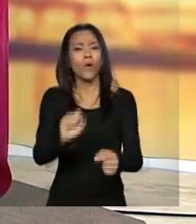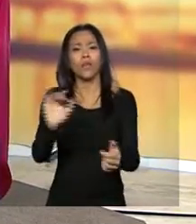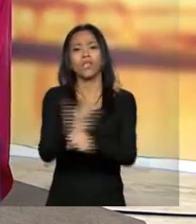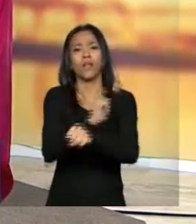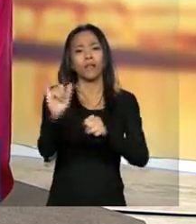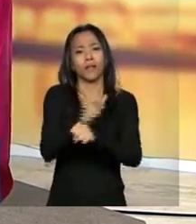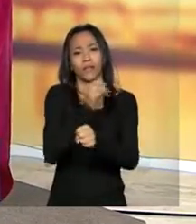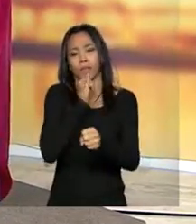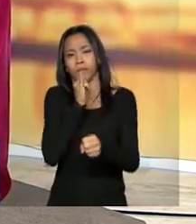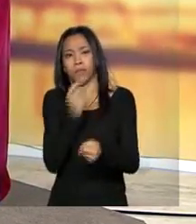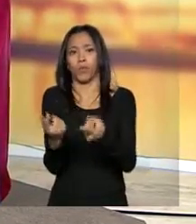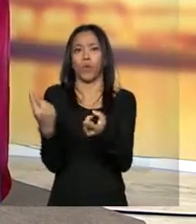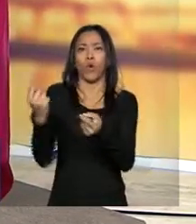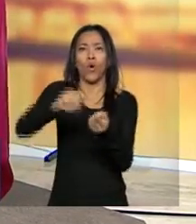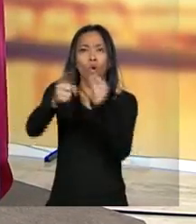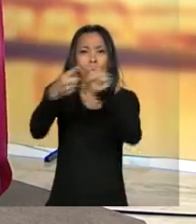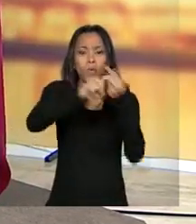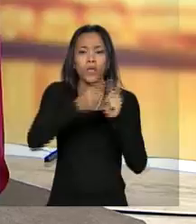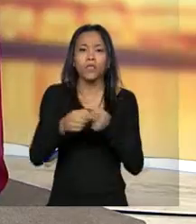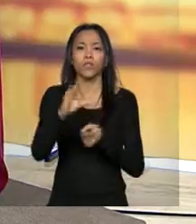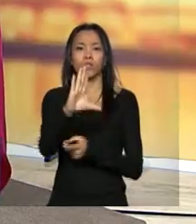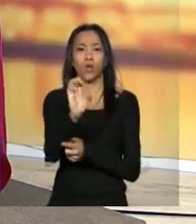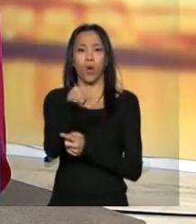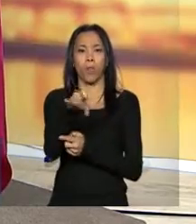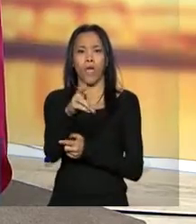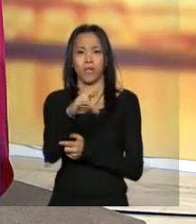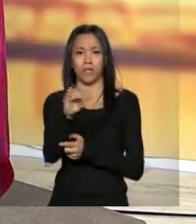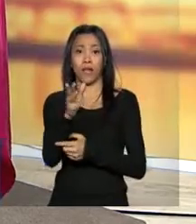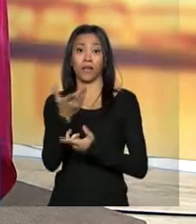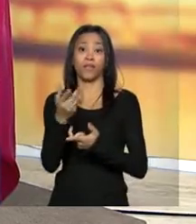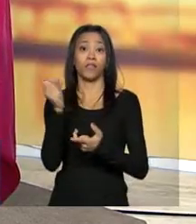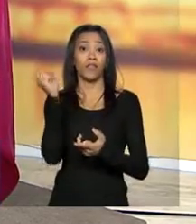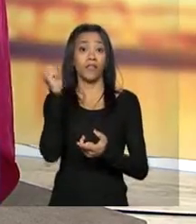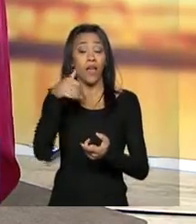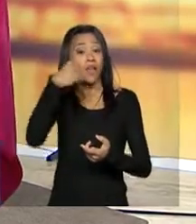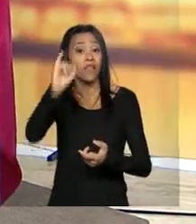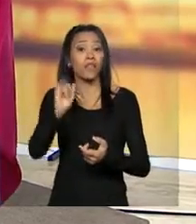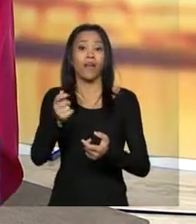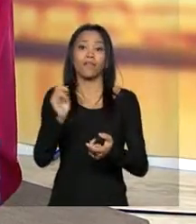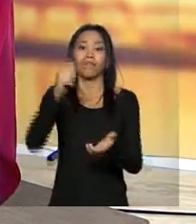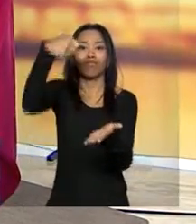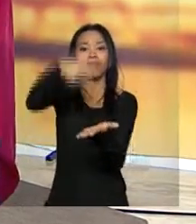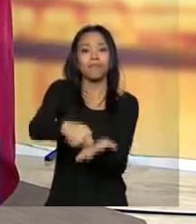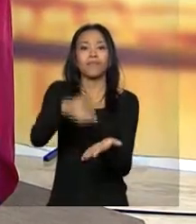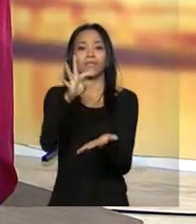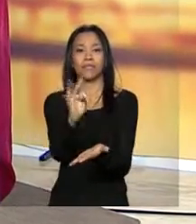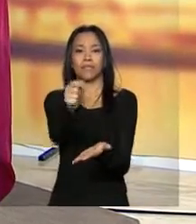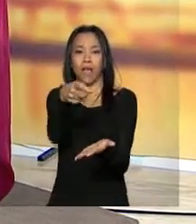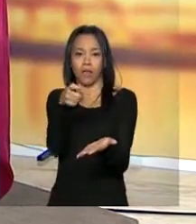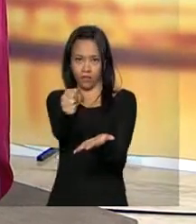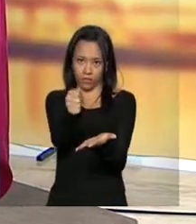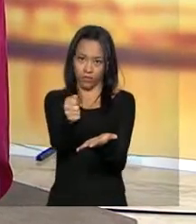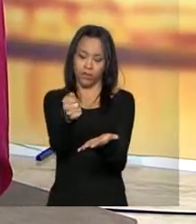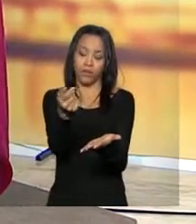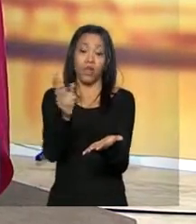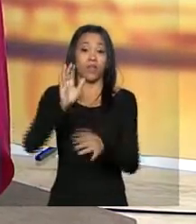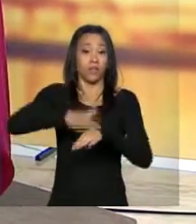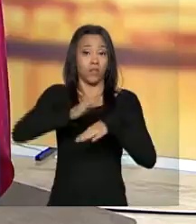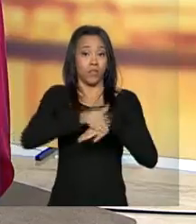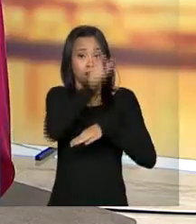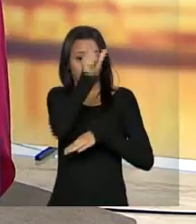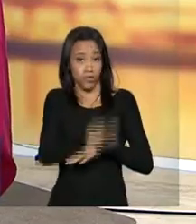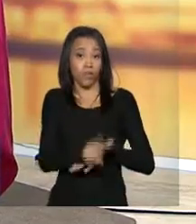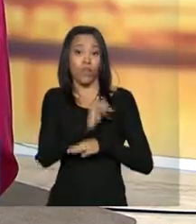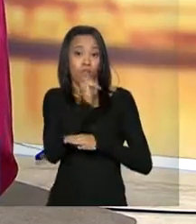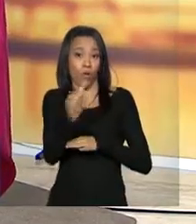a acordos comerciais e remoção de barreiras não tarifárias. E as prioridades, segundo Armando Monteiro, vão ser